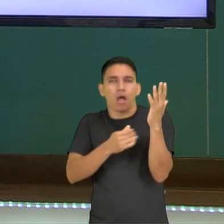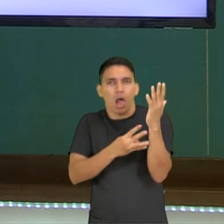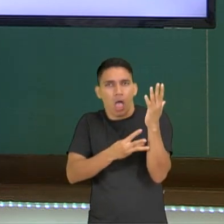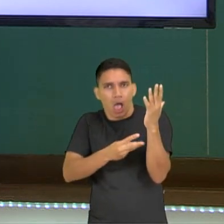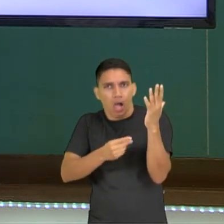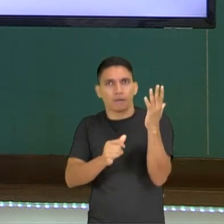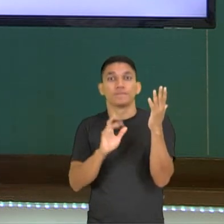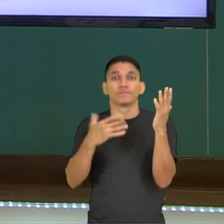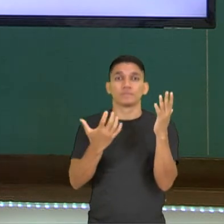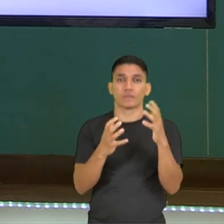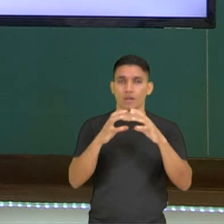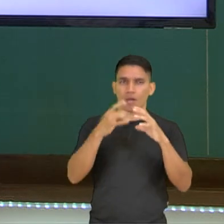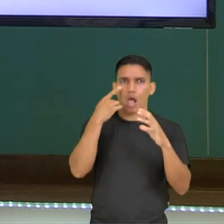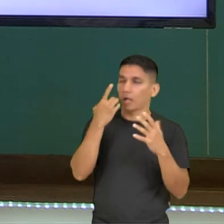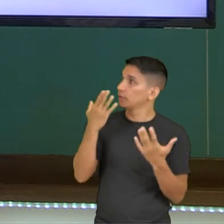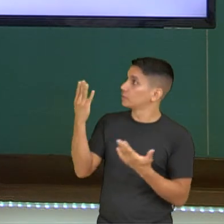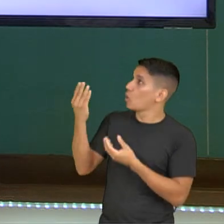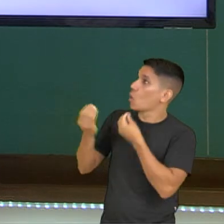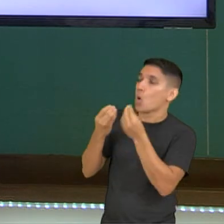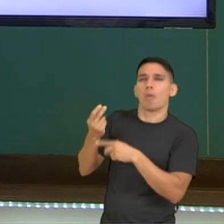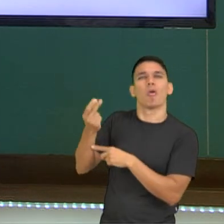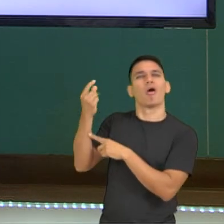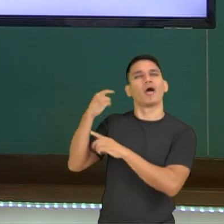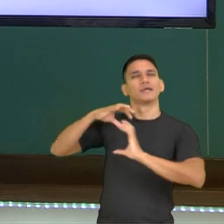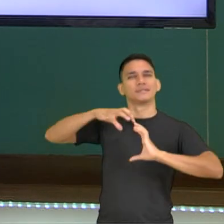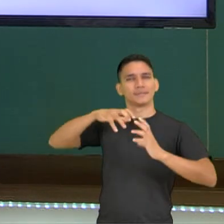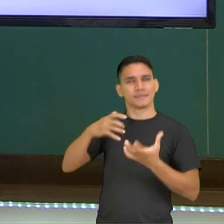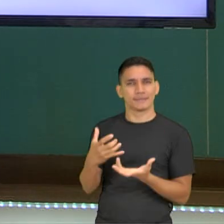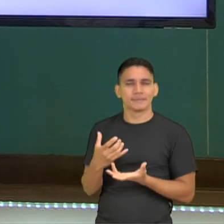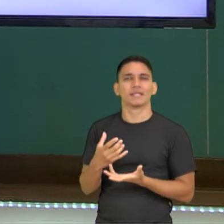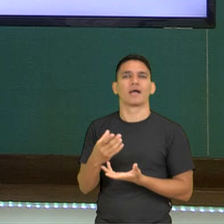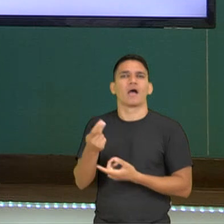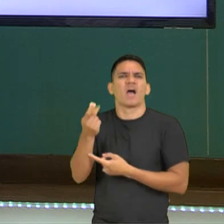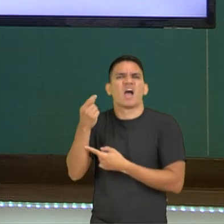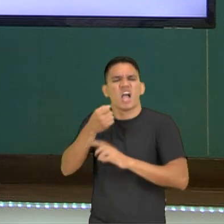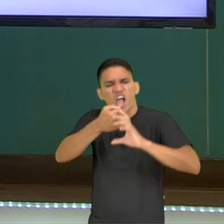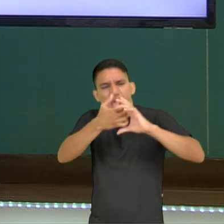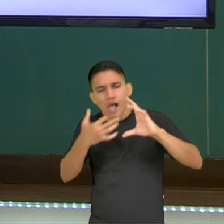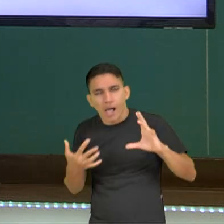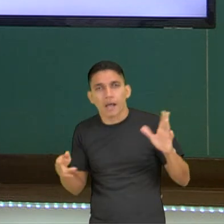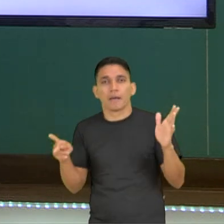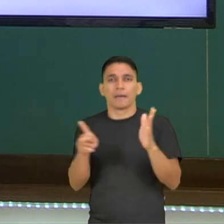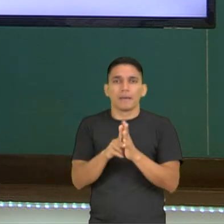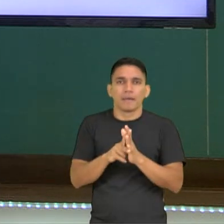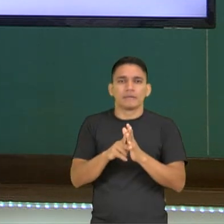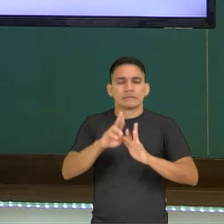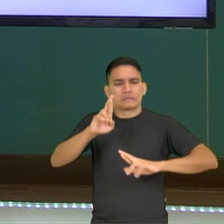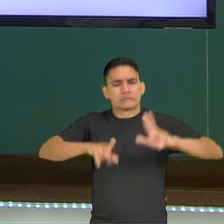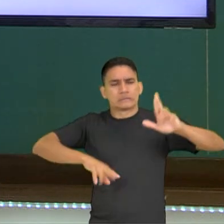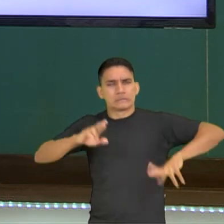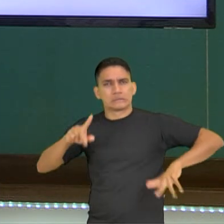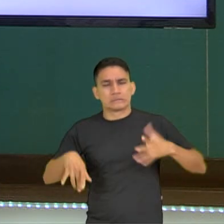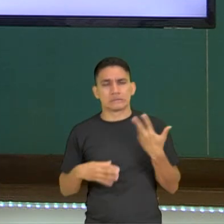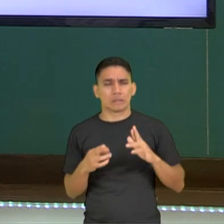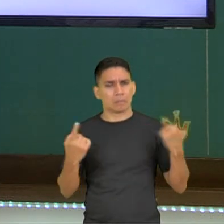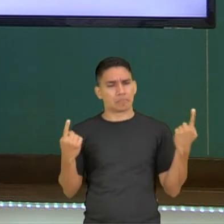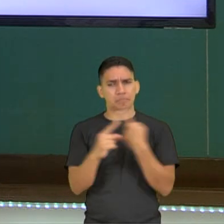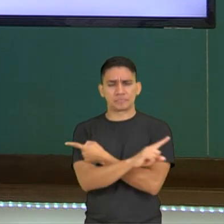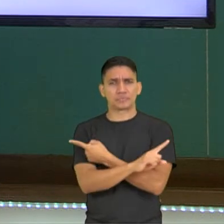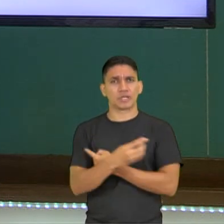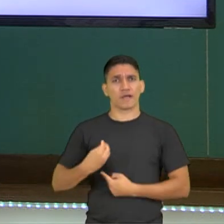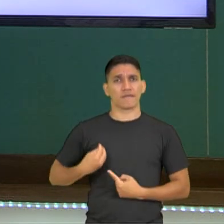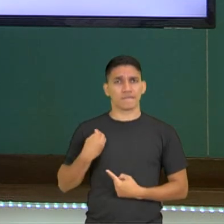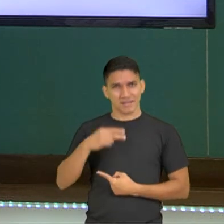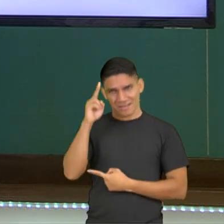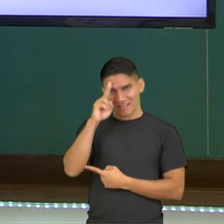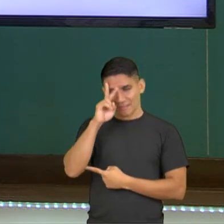uma representação do nosso planeta Terra com as suas características adversas à vida. Lembra como ele